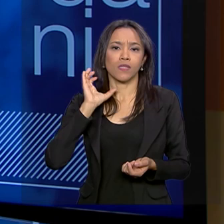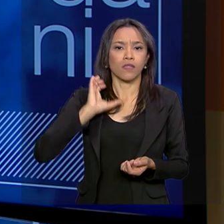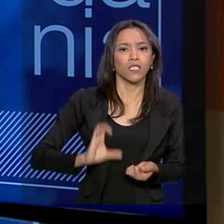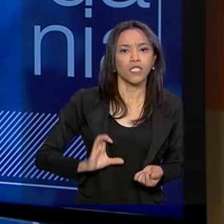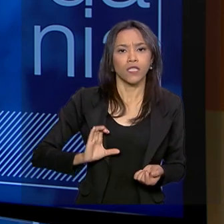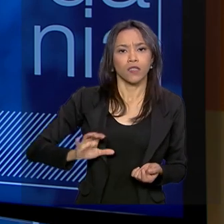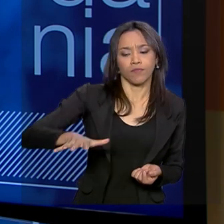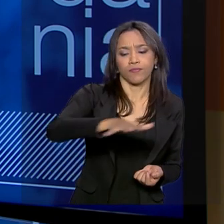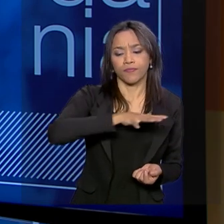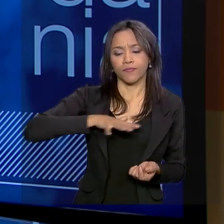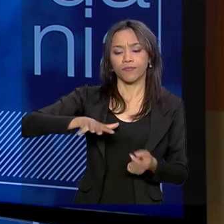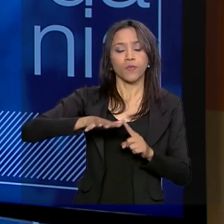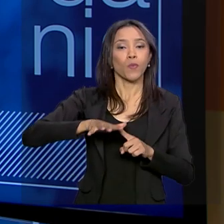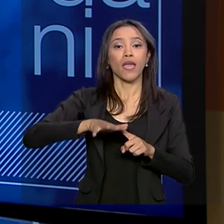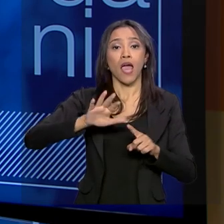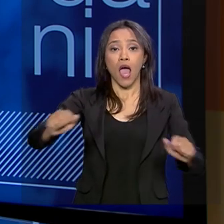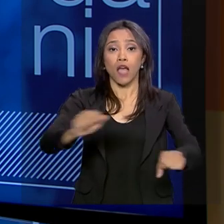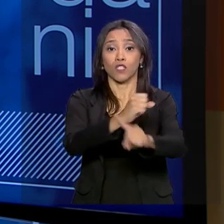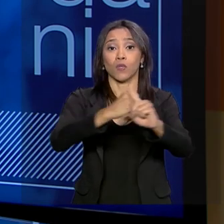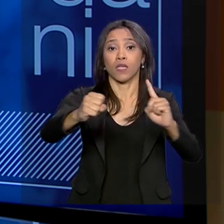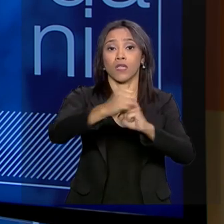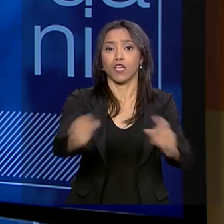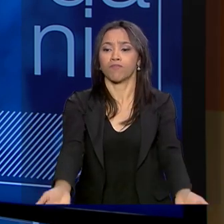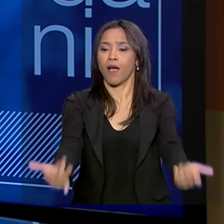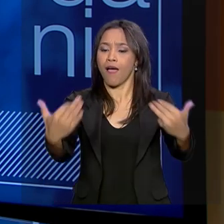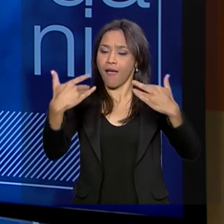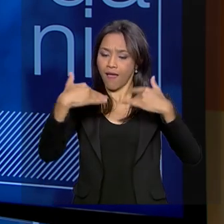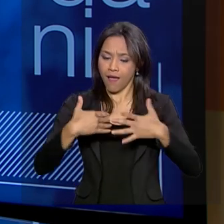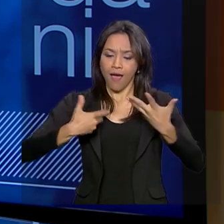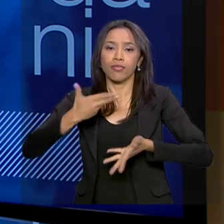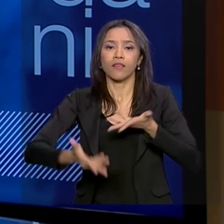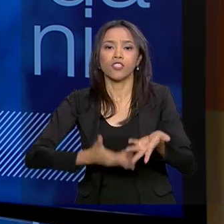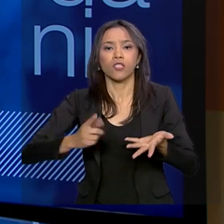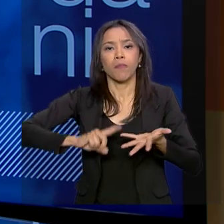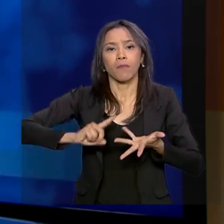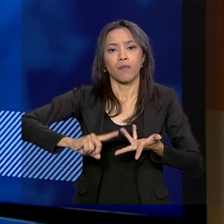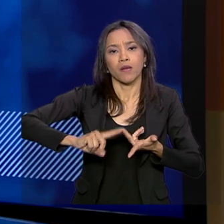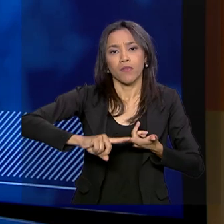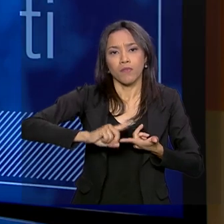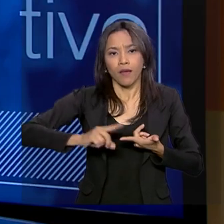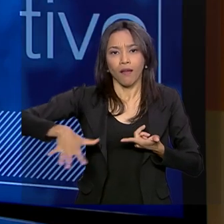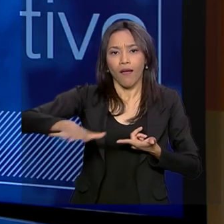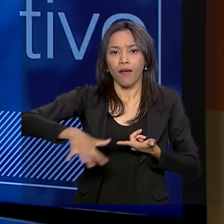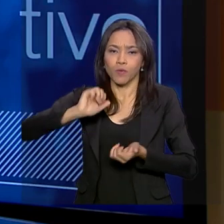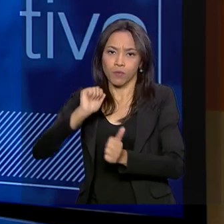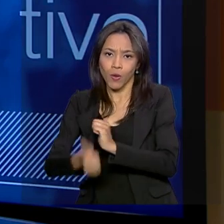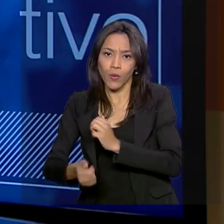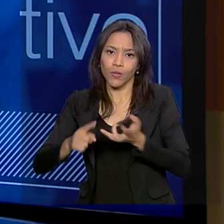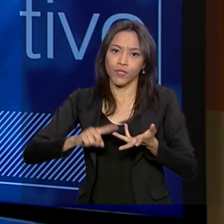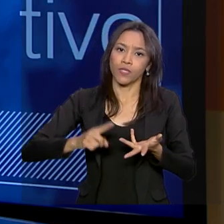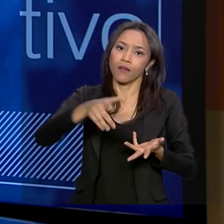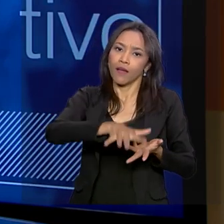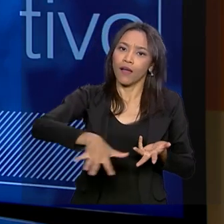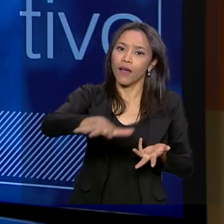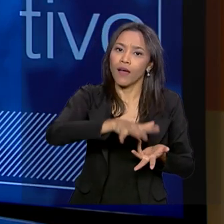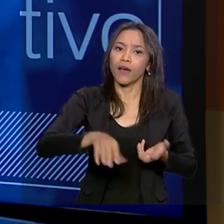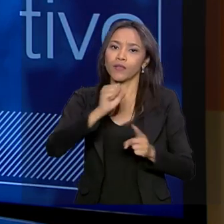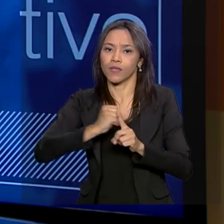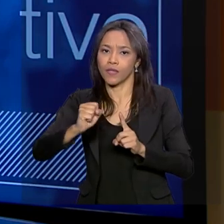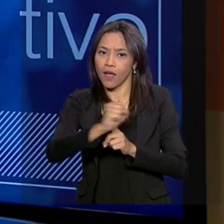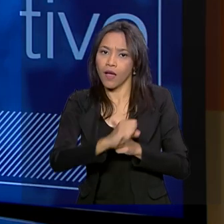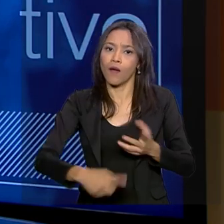a sociedade atendida, a comunidade atendida, de ações da área do esporte, ações da área da assistência